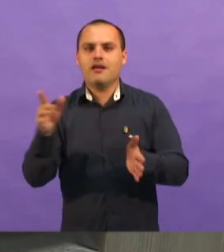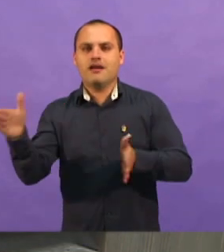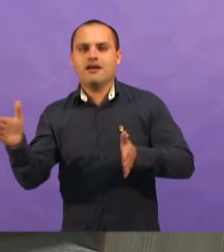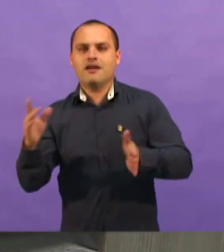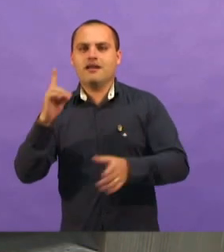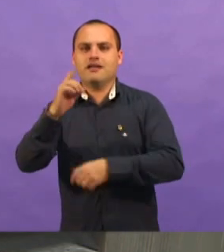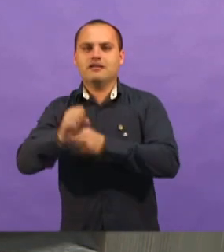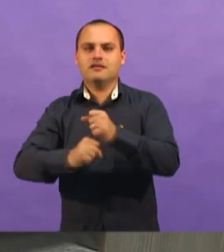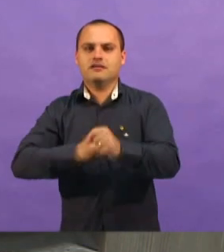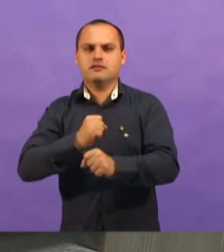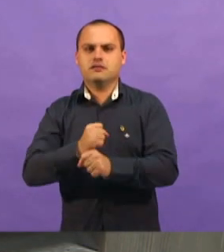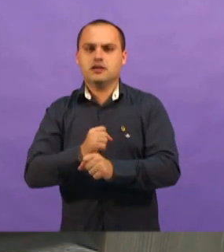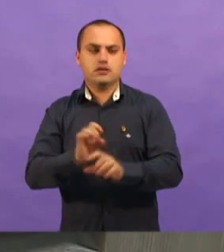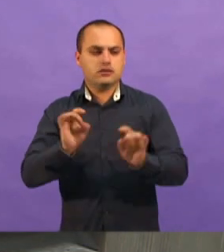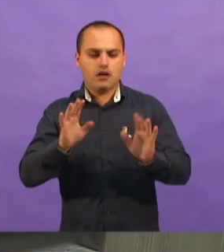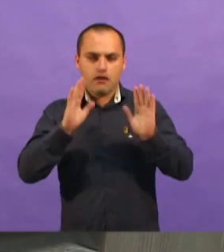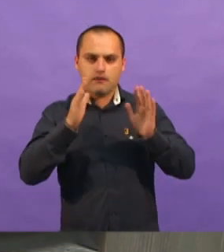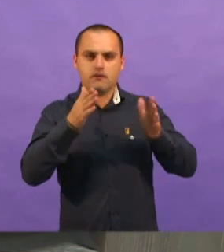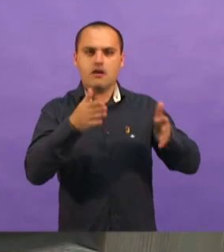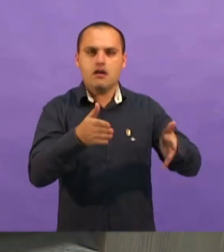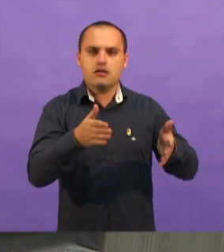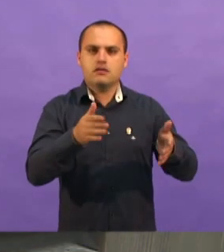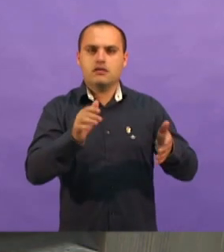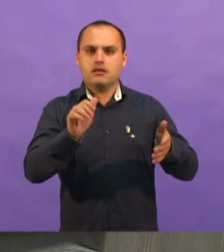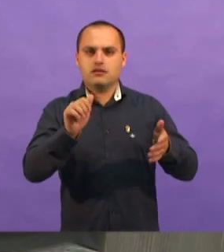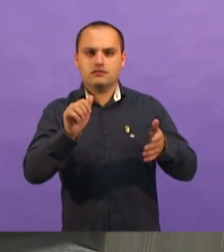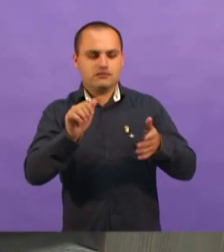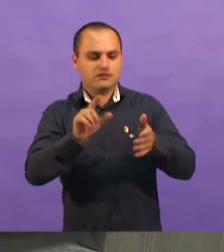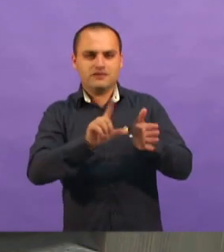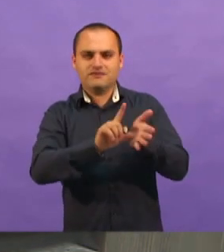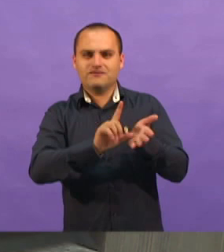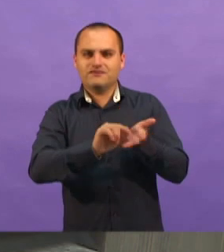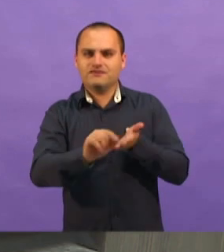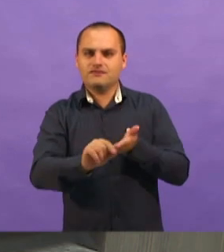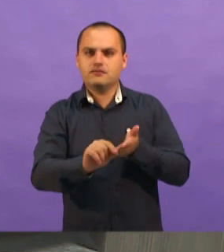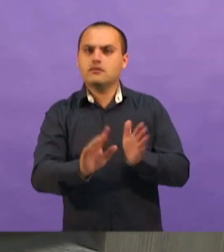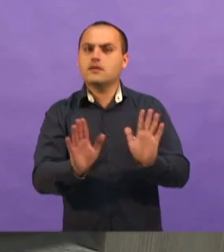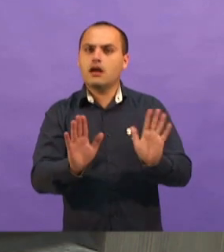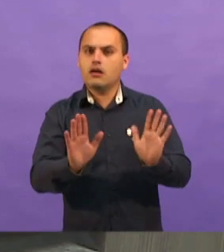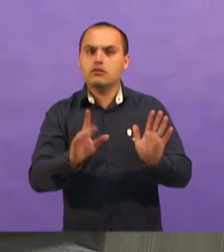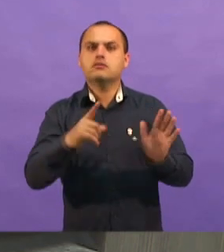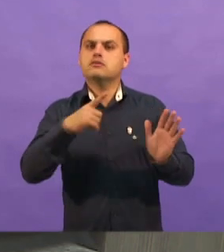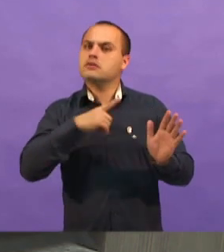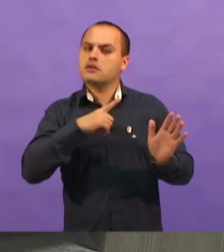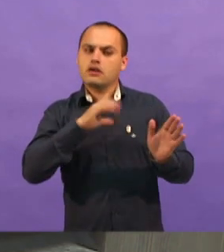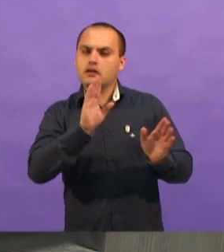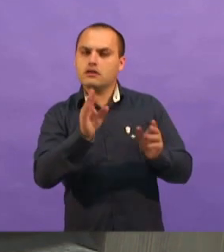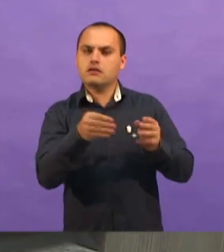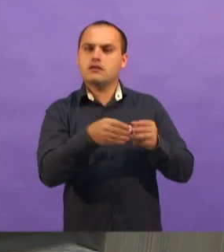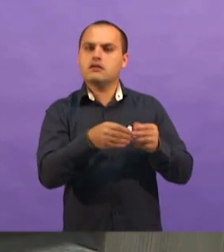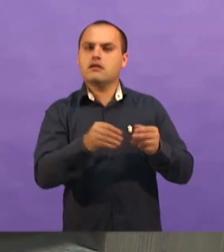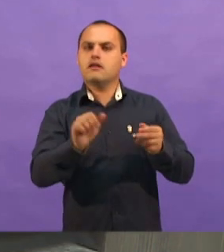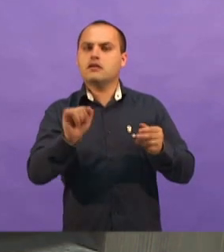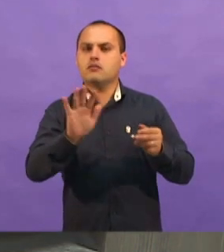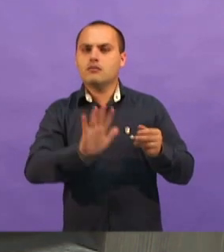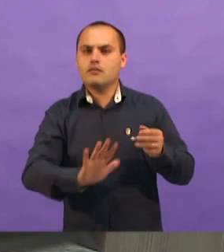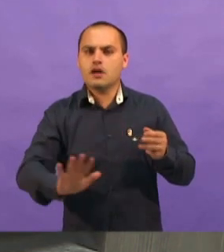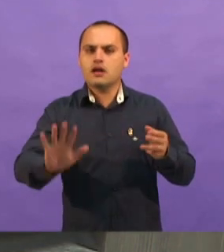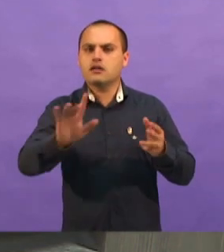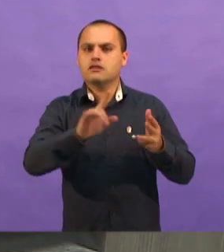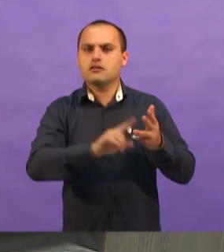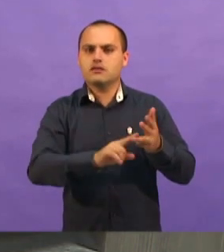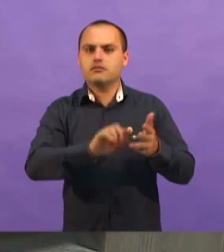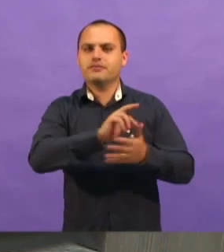artigo científico, ele está englobando fotografia, ele está englobando poesia, sabe? Ele está englobando no